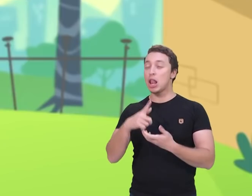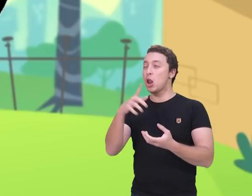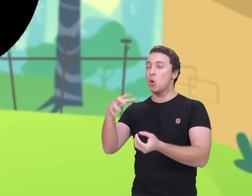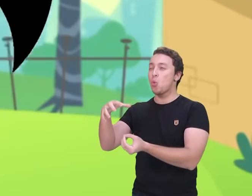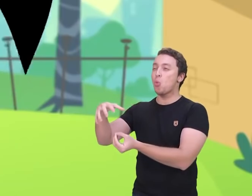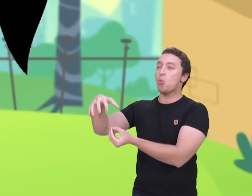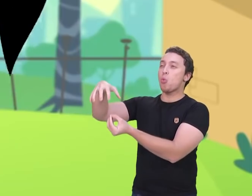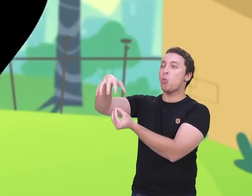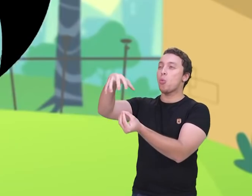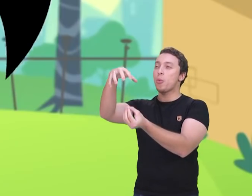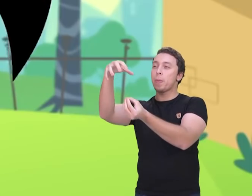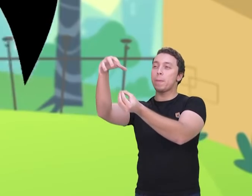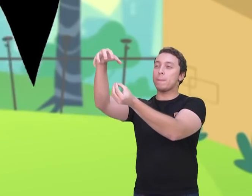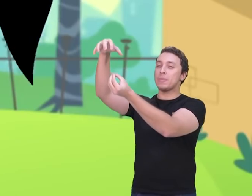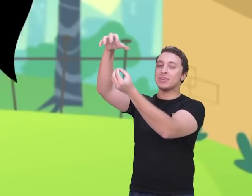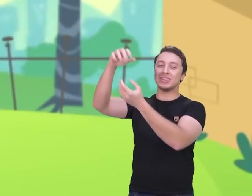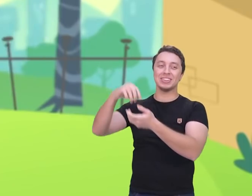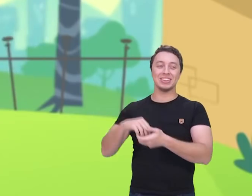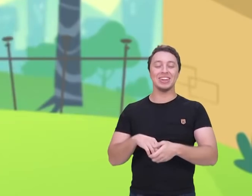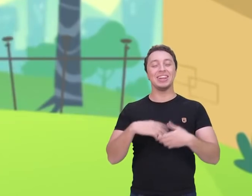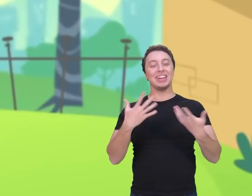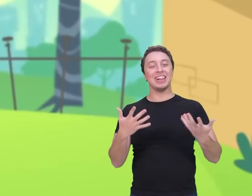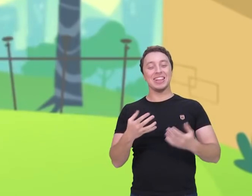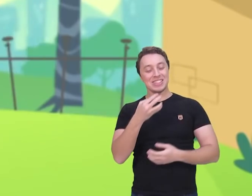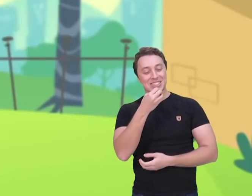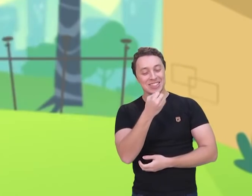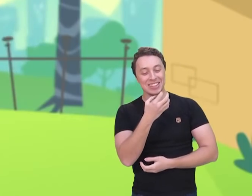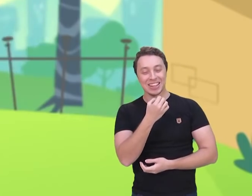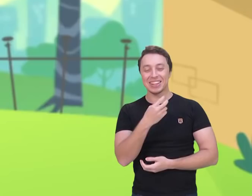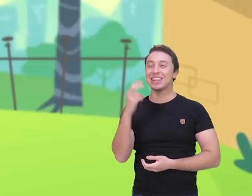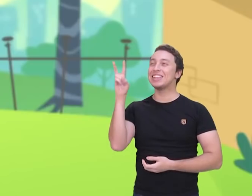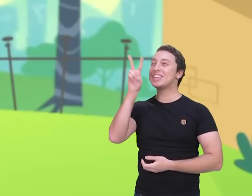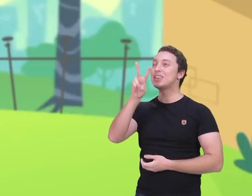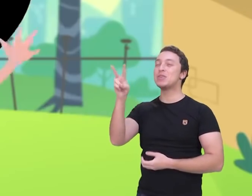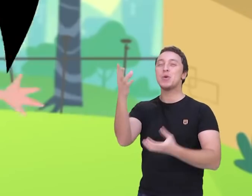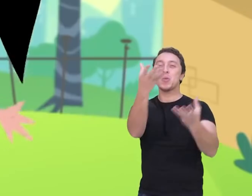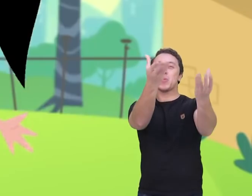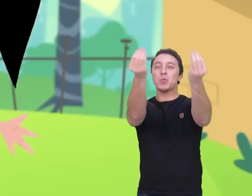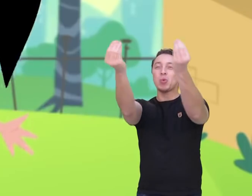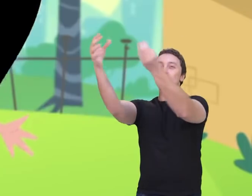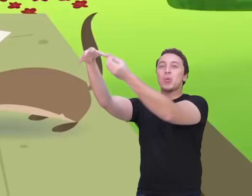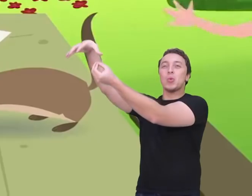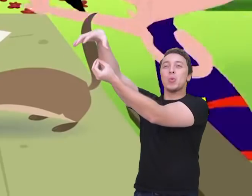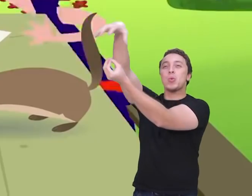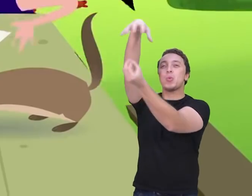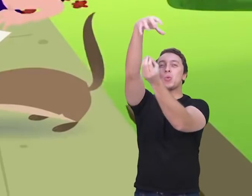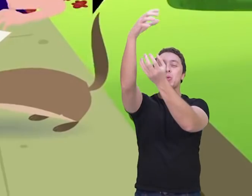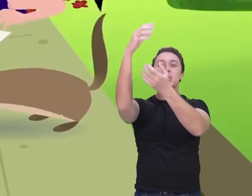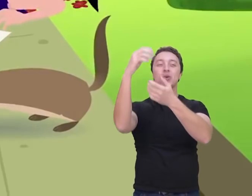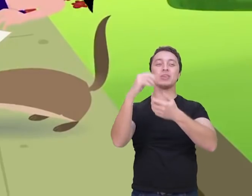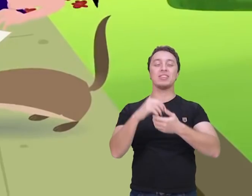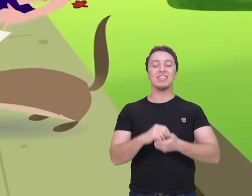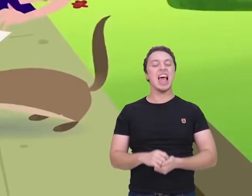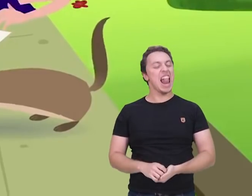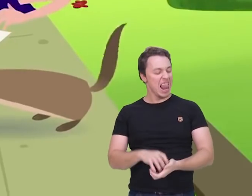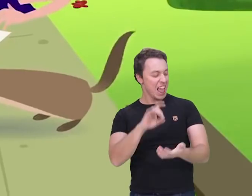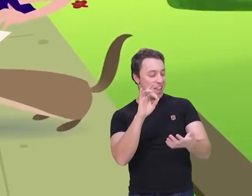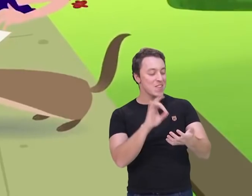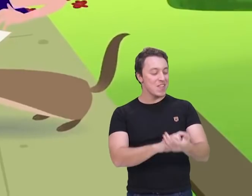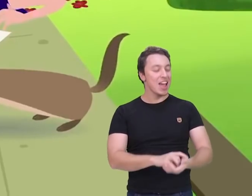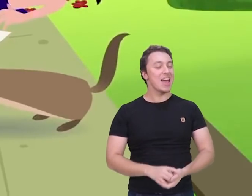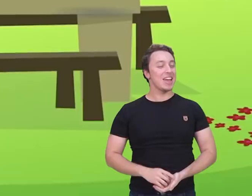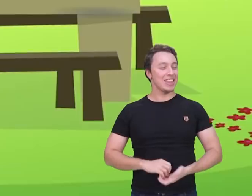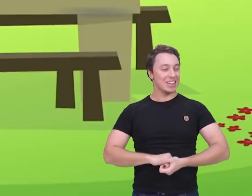Ele voou, Cláudio. Puxa, não ia ser muito legal a gente ver mais balões? É mesmo?